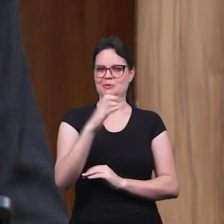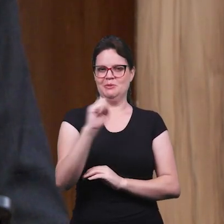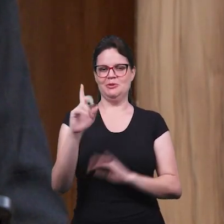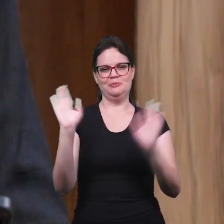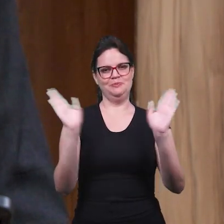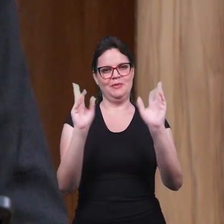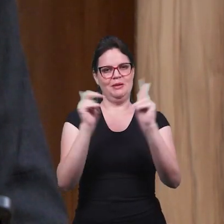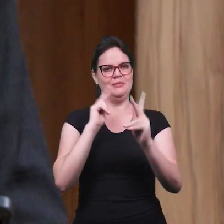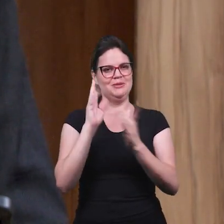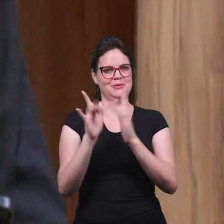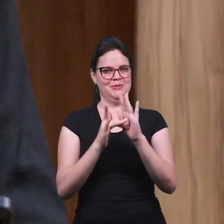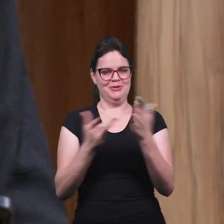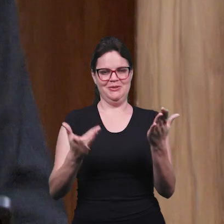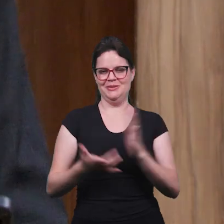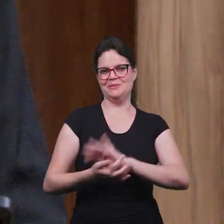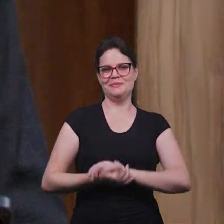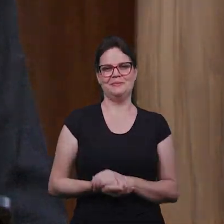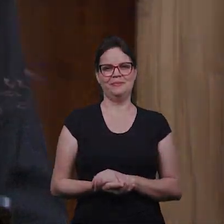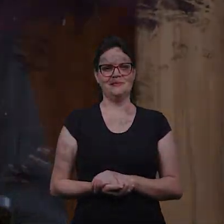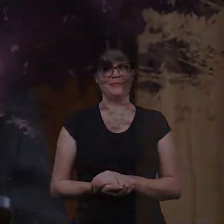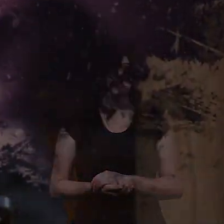a paz do Senhor Jesus.